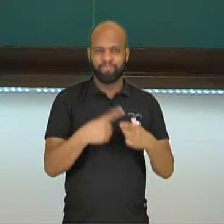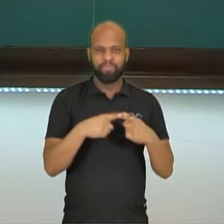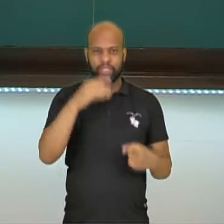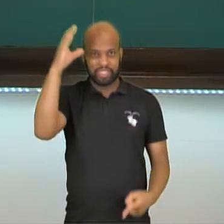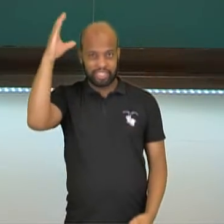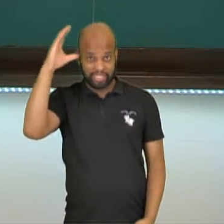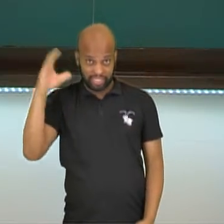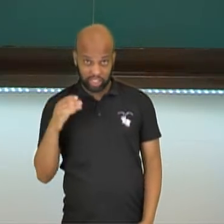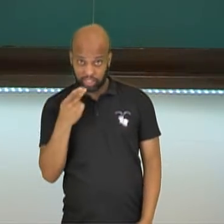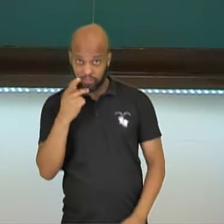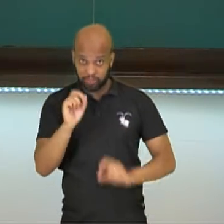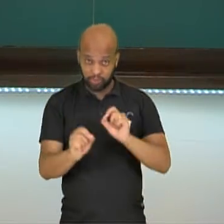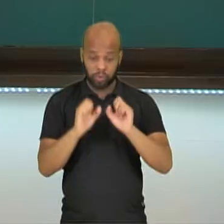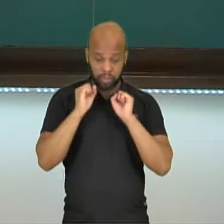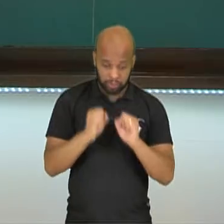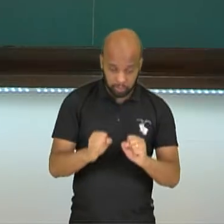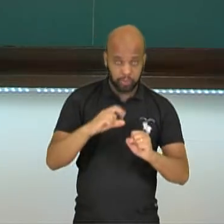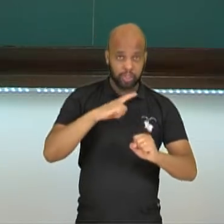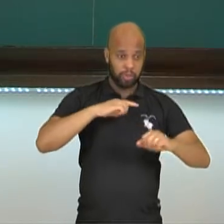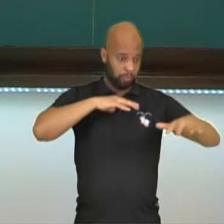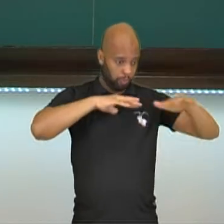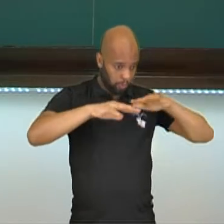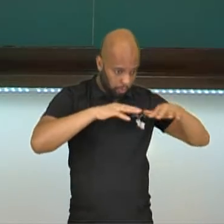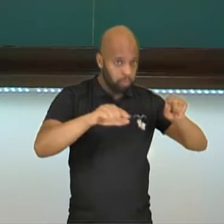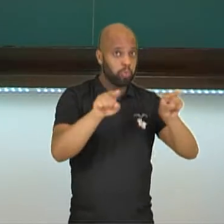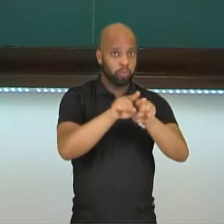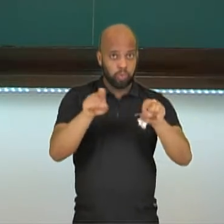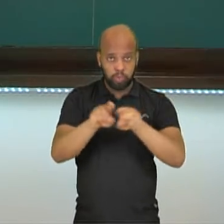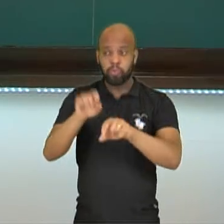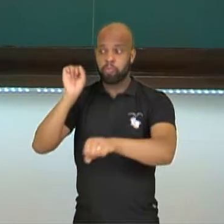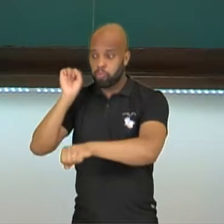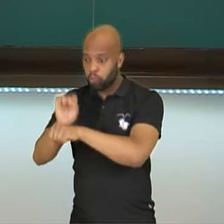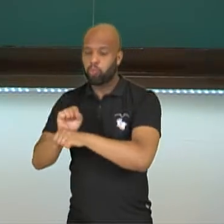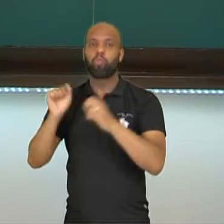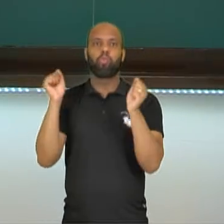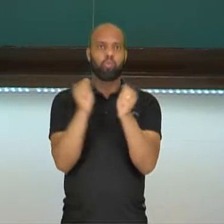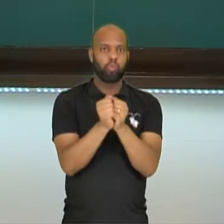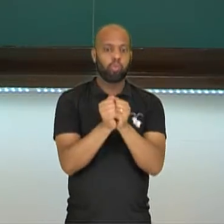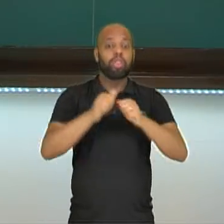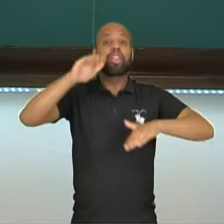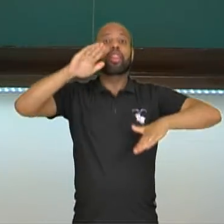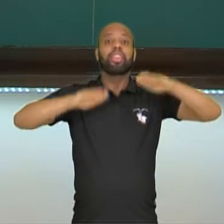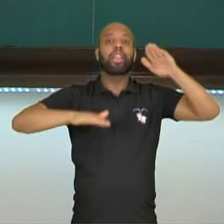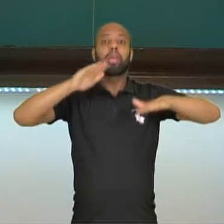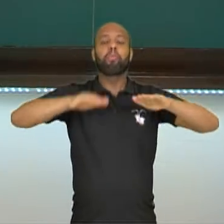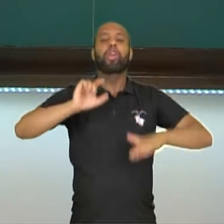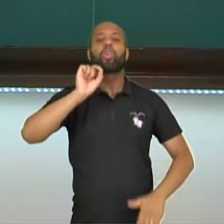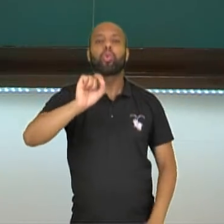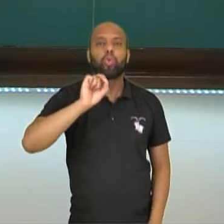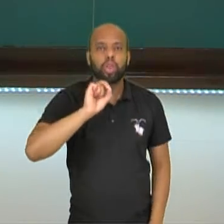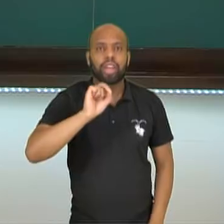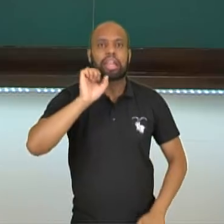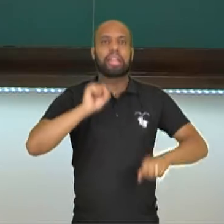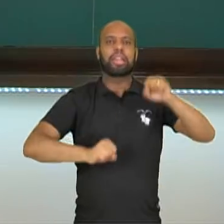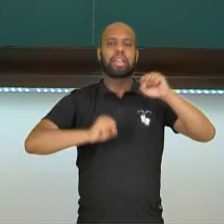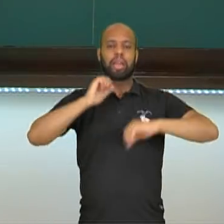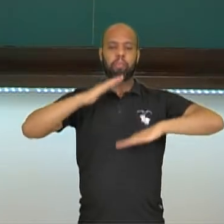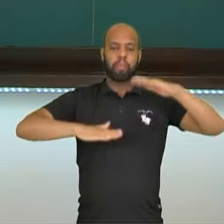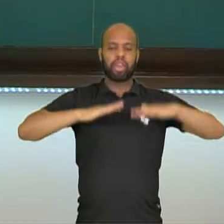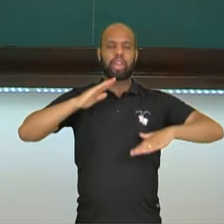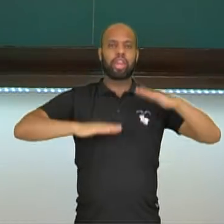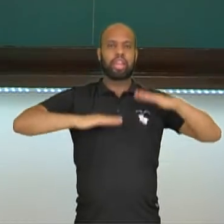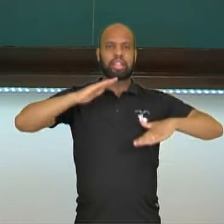e repouso ao mesmo tempo, dependendo do referencial, certo? Ou seja, em cima de um referencial, eu tenho um movimento, em cima de outro referencial, eu posso ter o